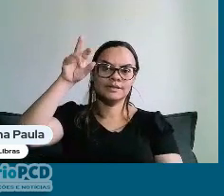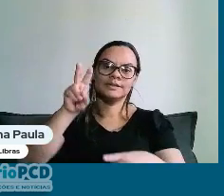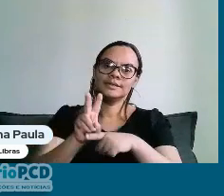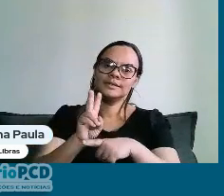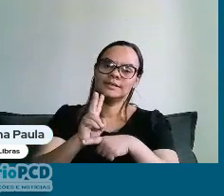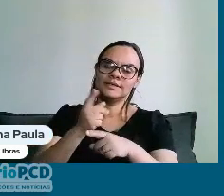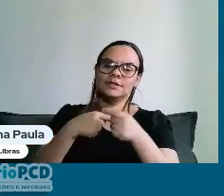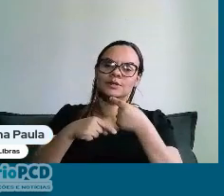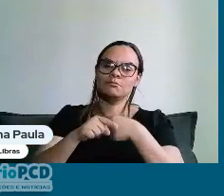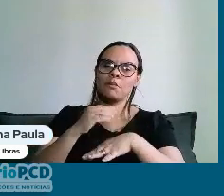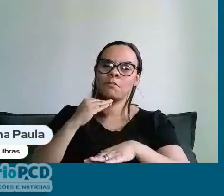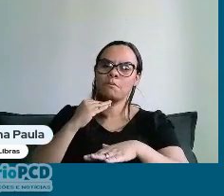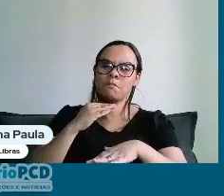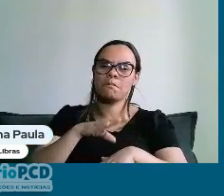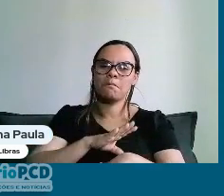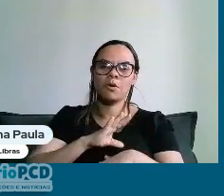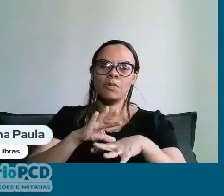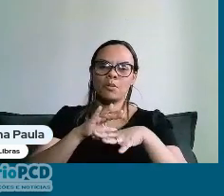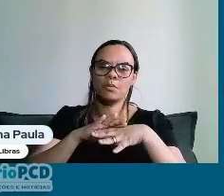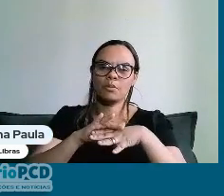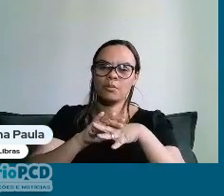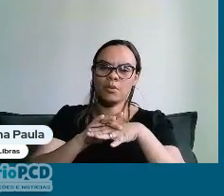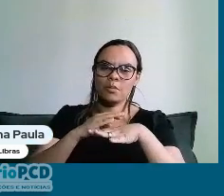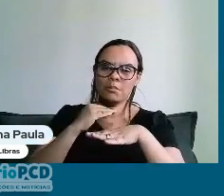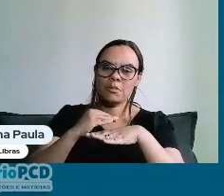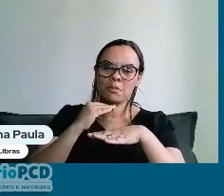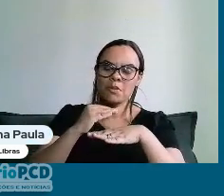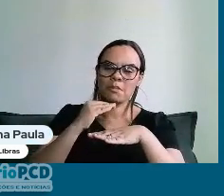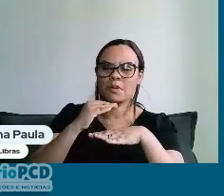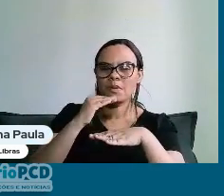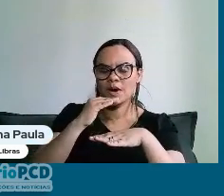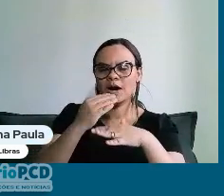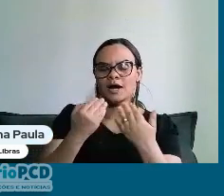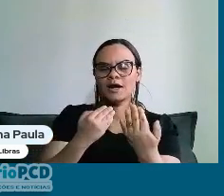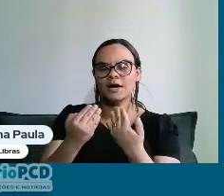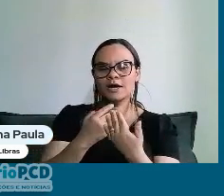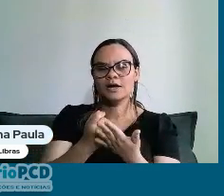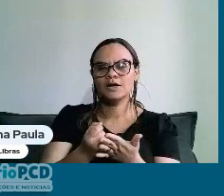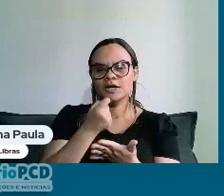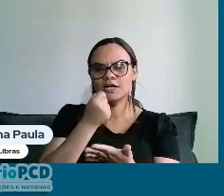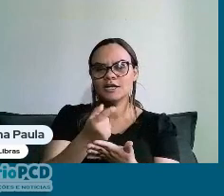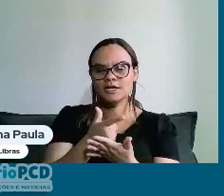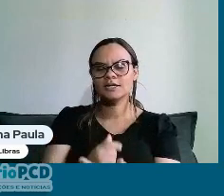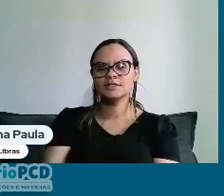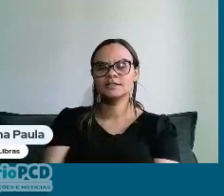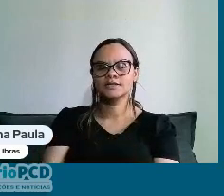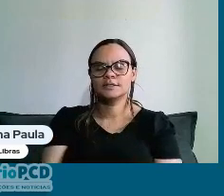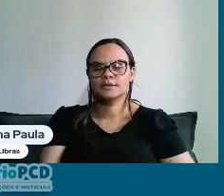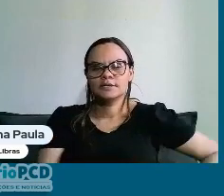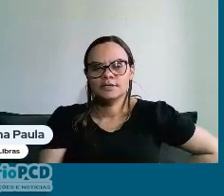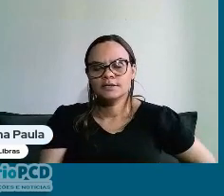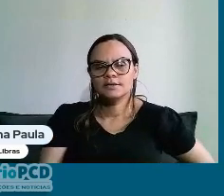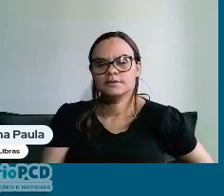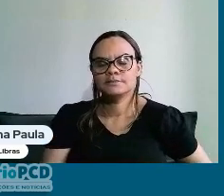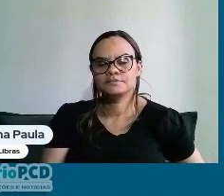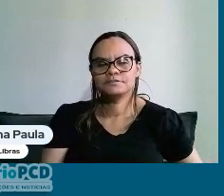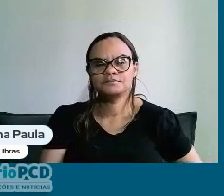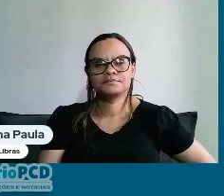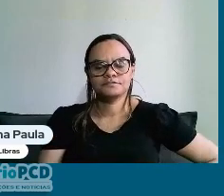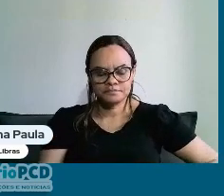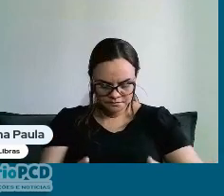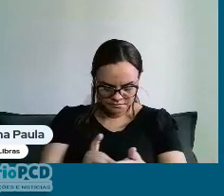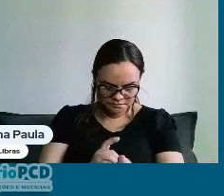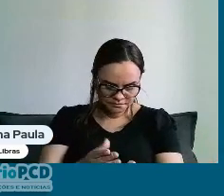doença, né? Então, é fundamental que faça seu tratamento com as medicações, com os antihipertensivos, com as medicações para os diabetes de